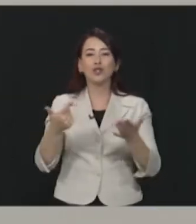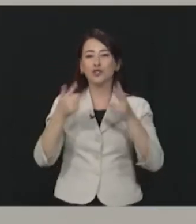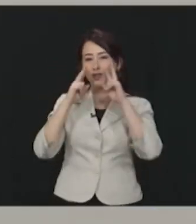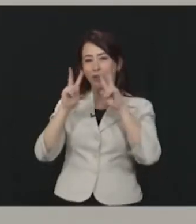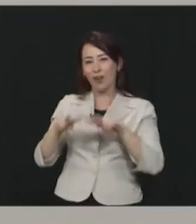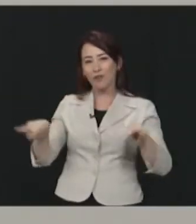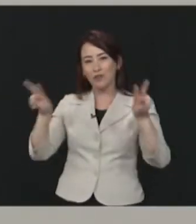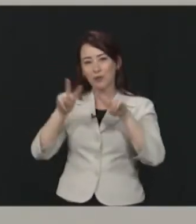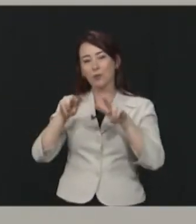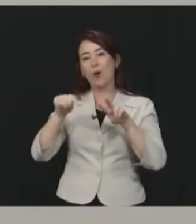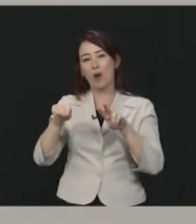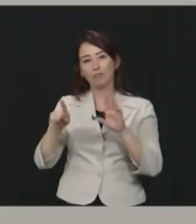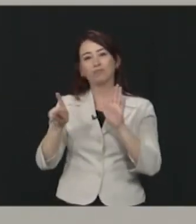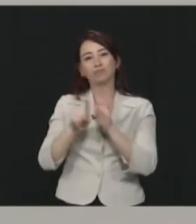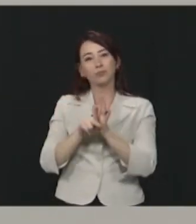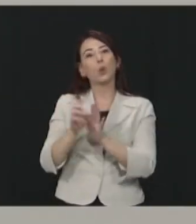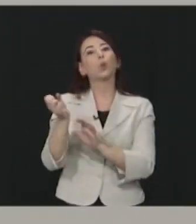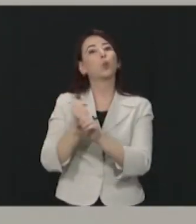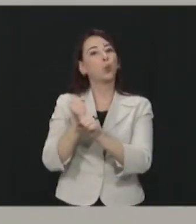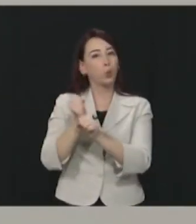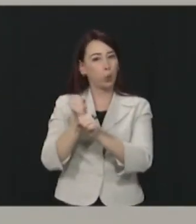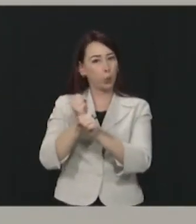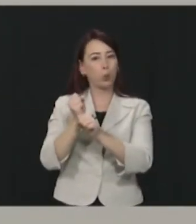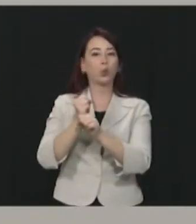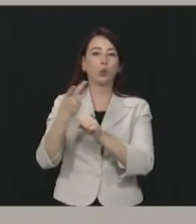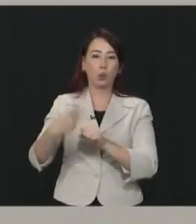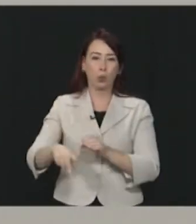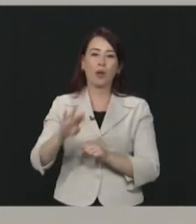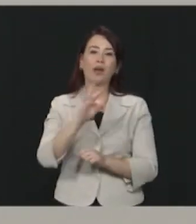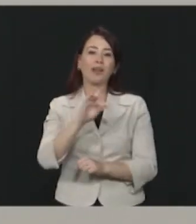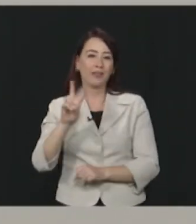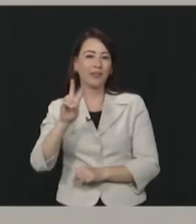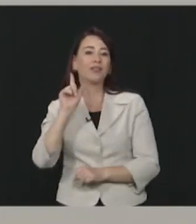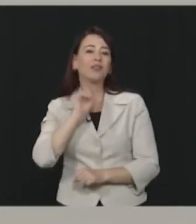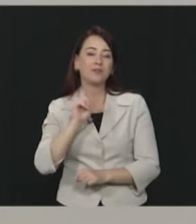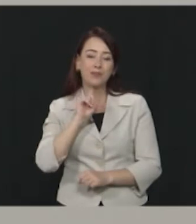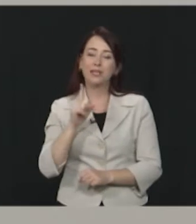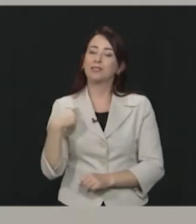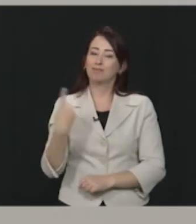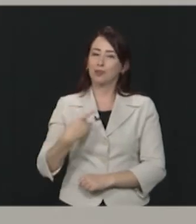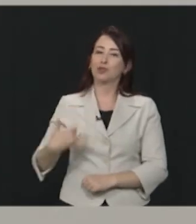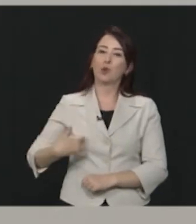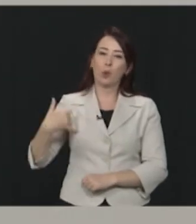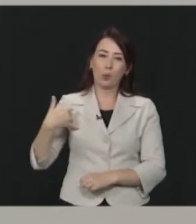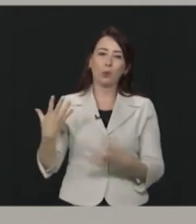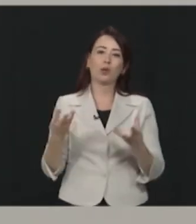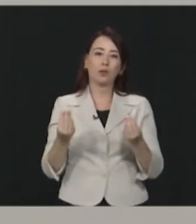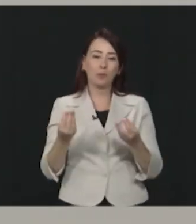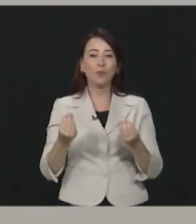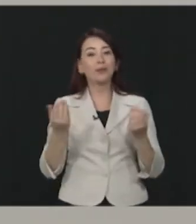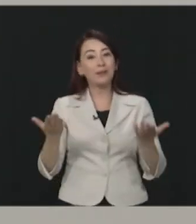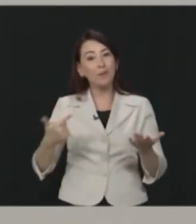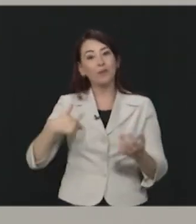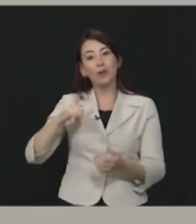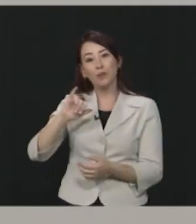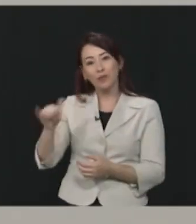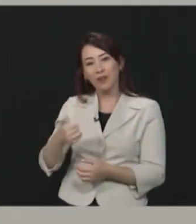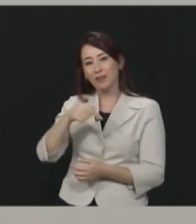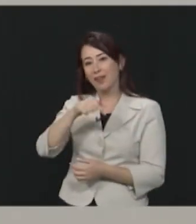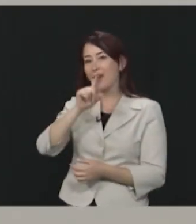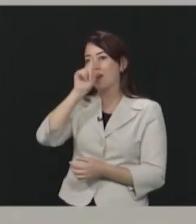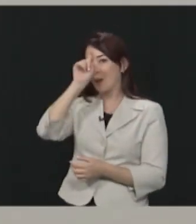produto que ficou muitos anos aí na nossa grade, do qual a gente se orgulha muito. E eu queria aproveitar que a Rosane agora já está